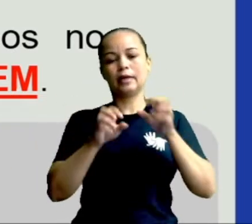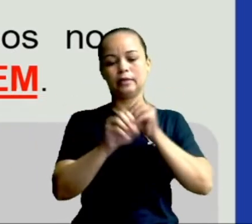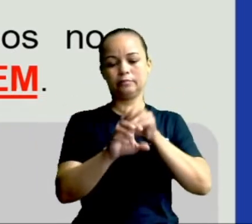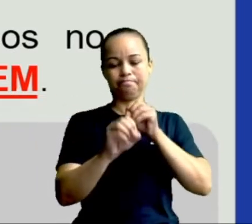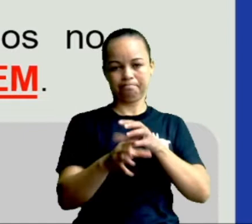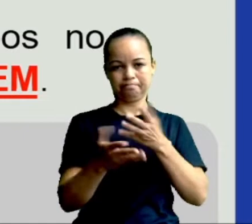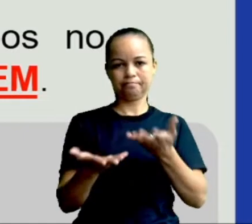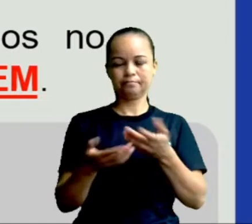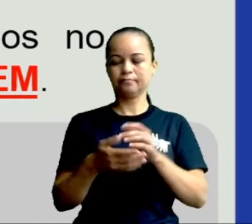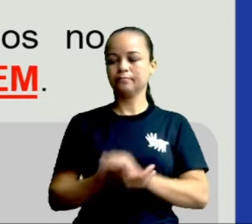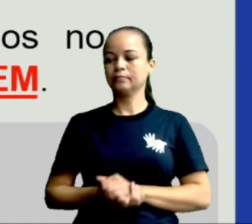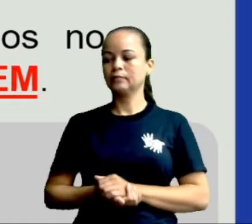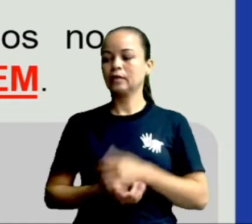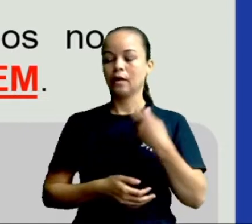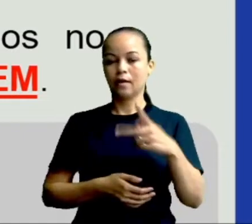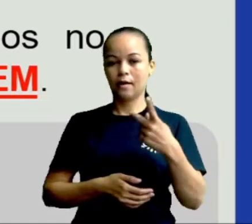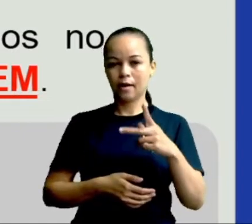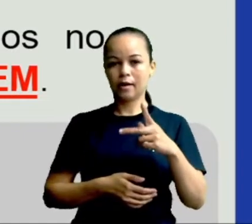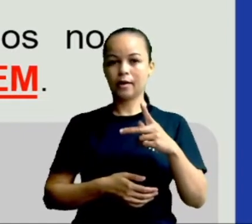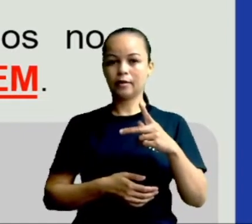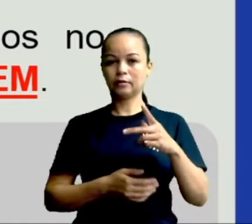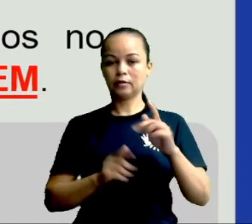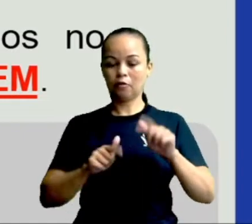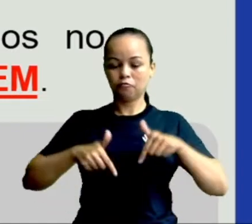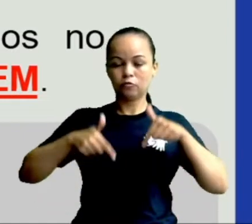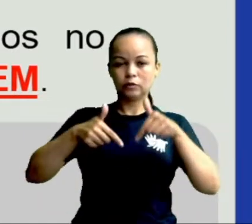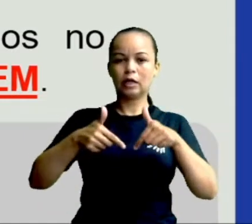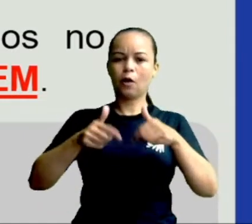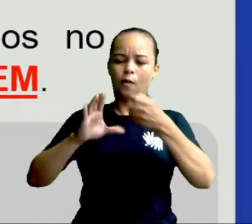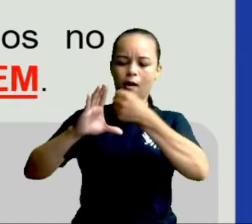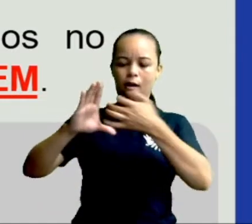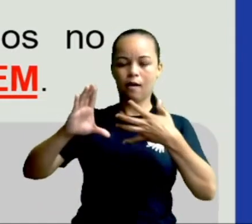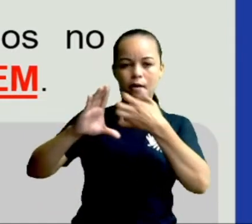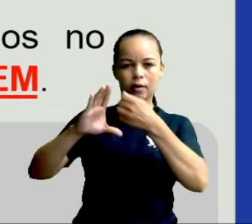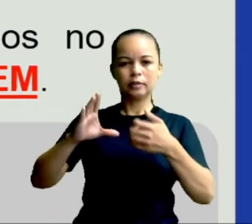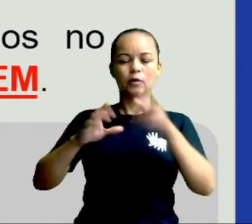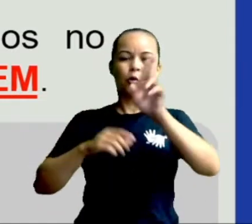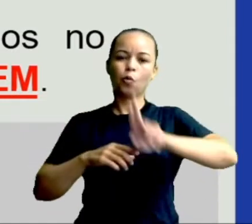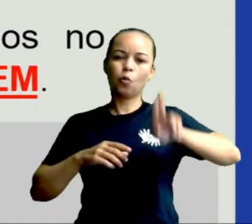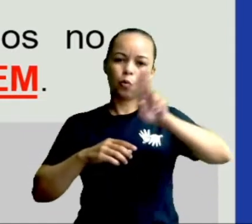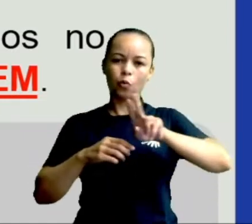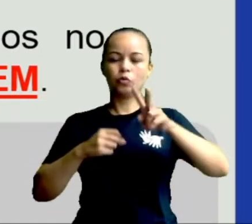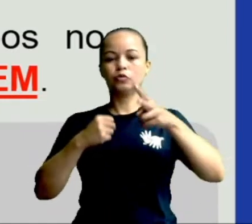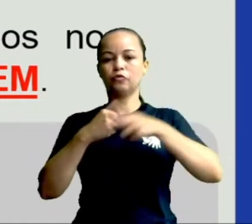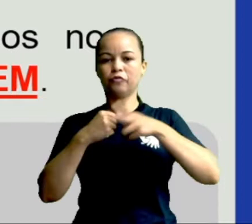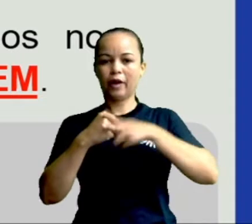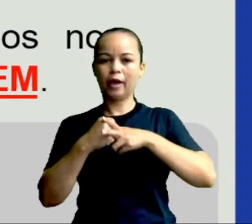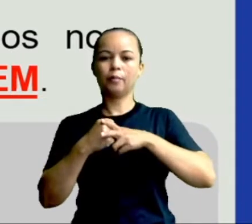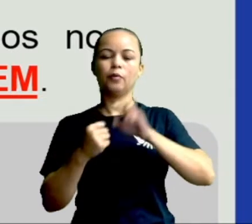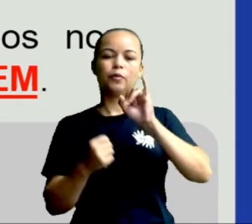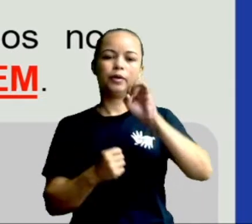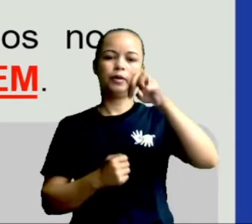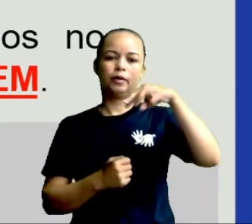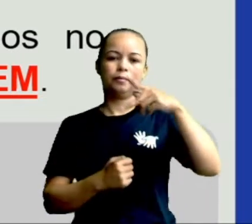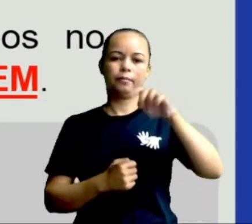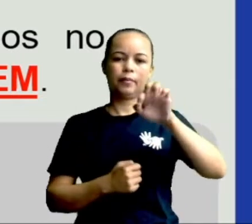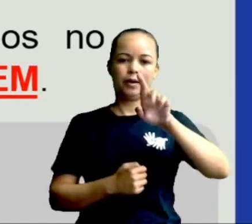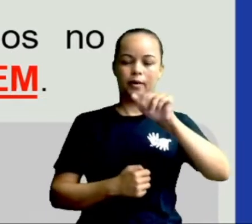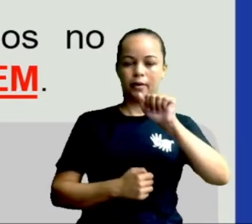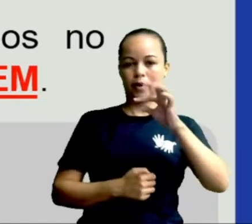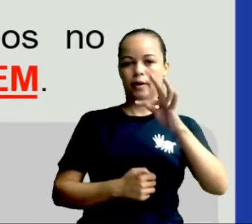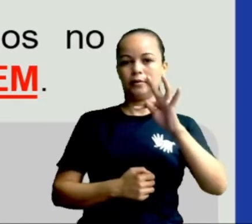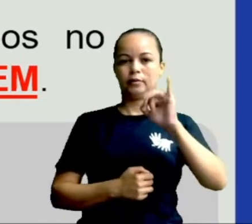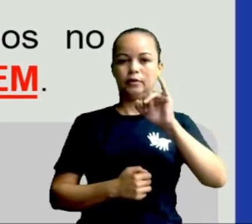educativos. Essa função, ela é muito caracterizada pelo uso dos verbos no imperativo, ou seja, os verbos